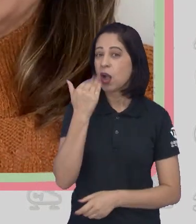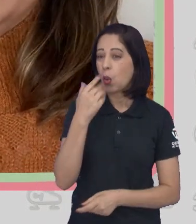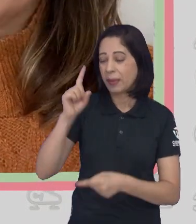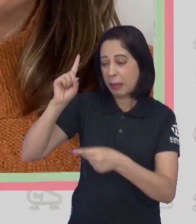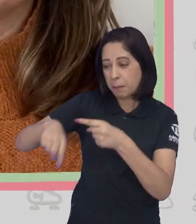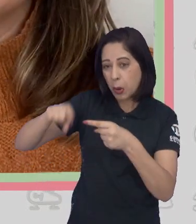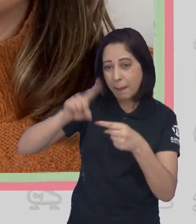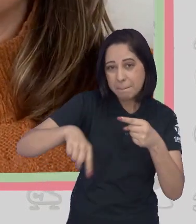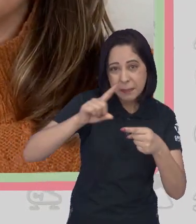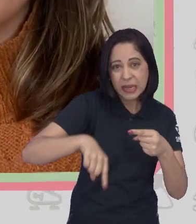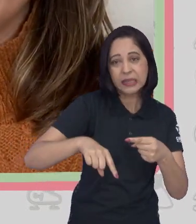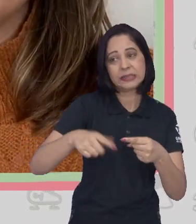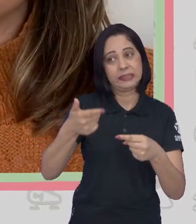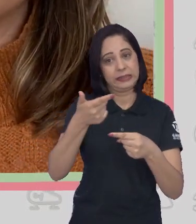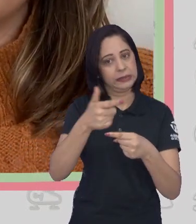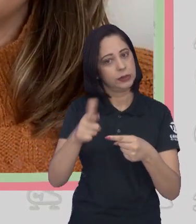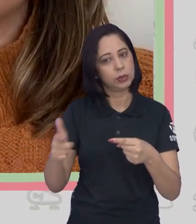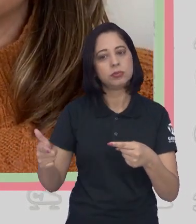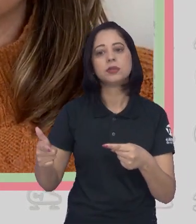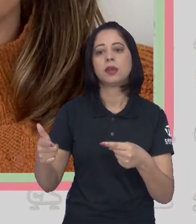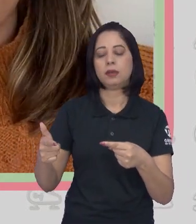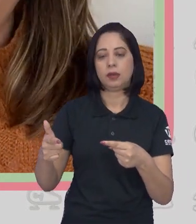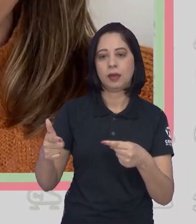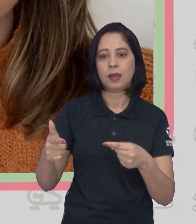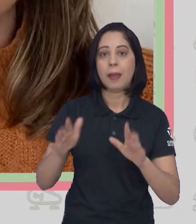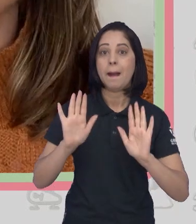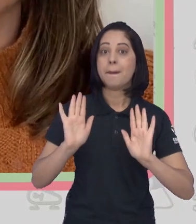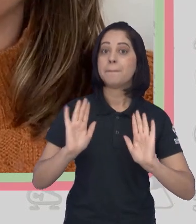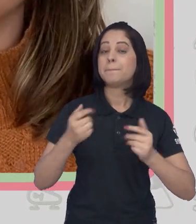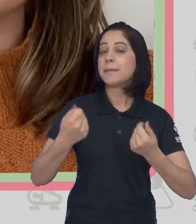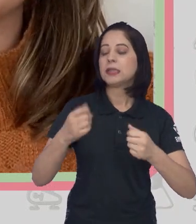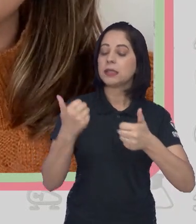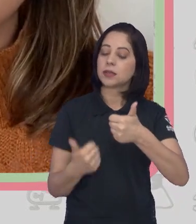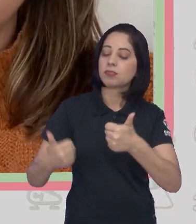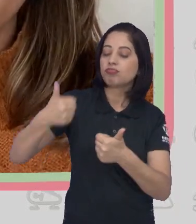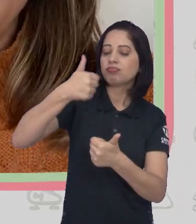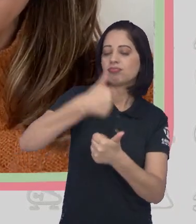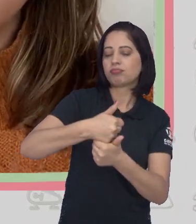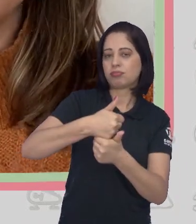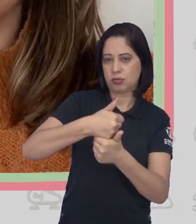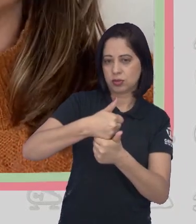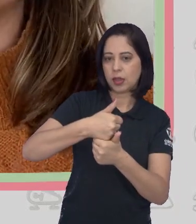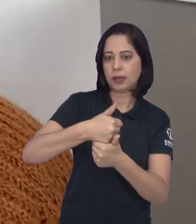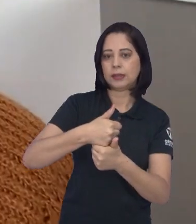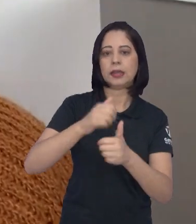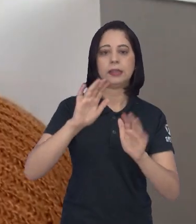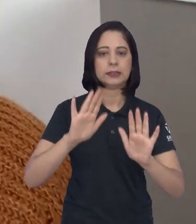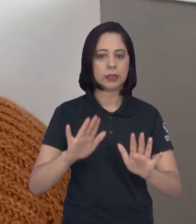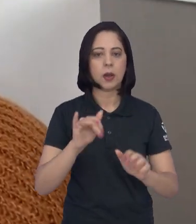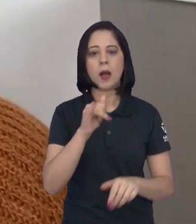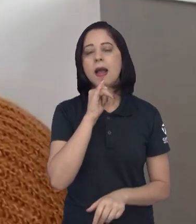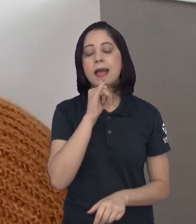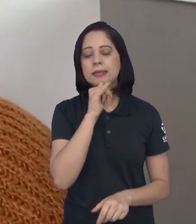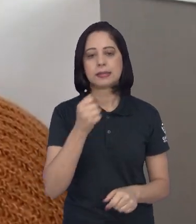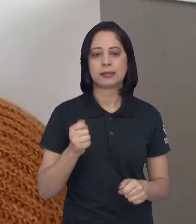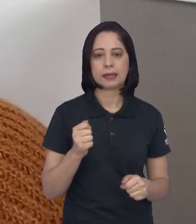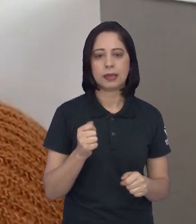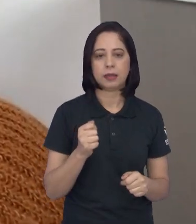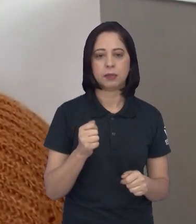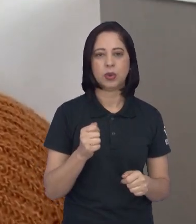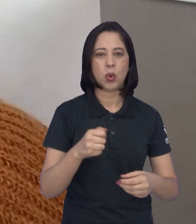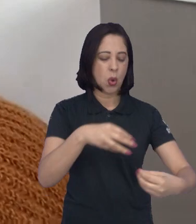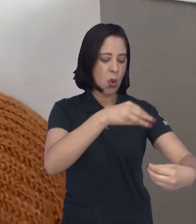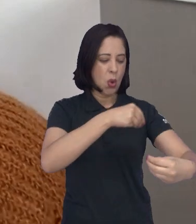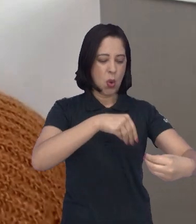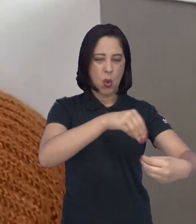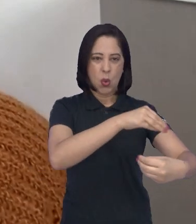g na verdade e a gente tem que trocar fazer umas escolhas mais inteligentes então ao invés de utilizar aqueles temperos